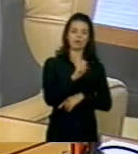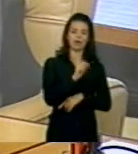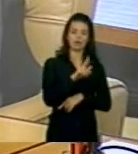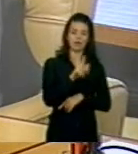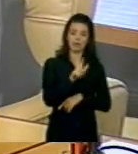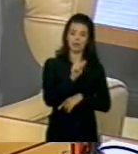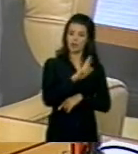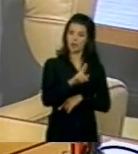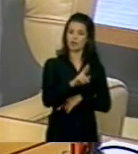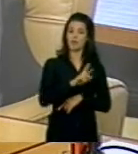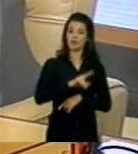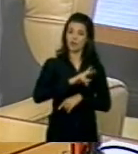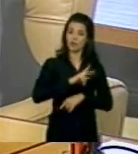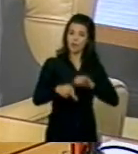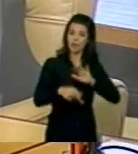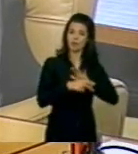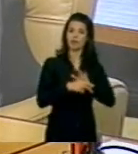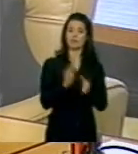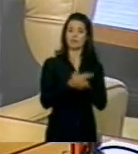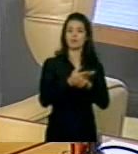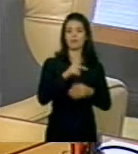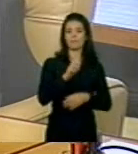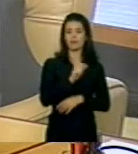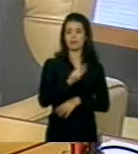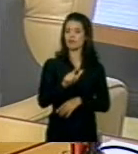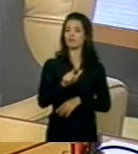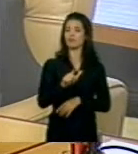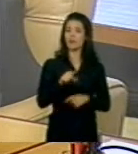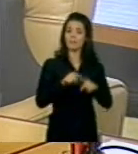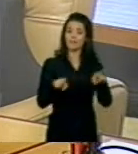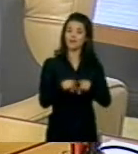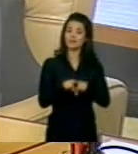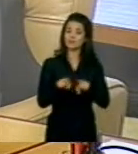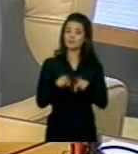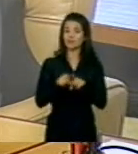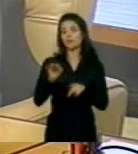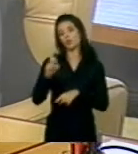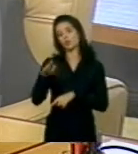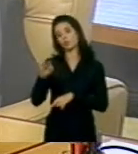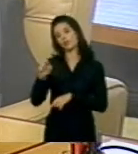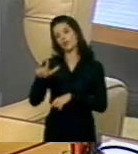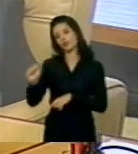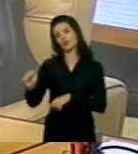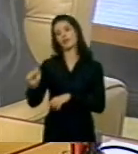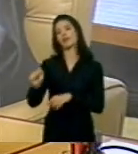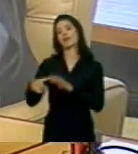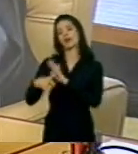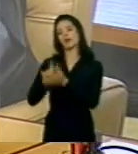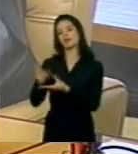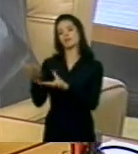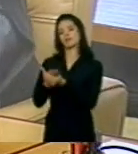não são instrumentais apenas ao processo penal, mas também meios de tutela da fase